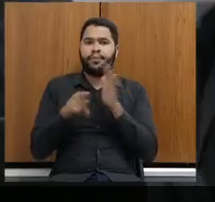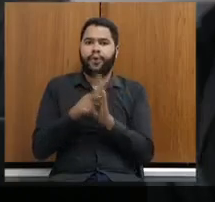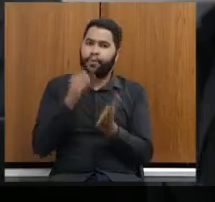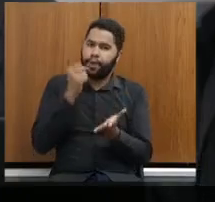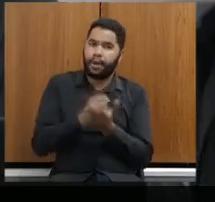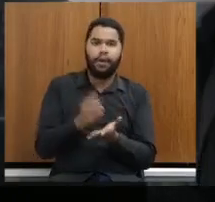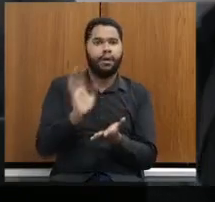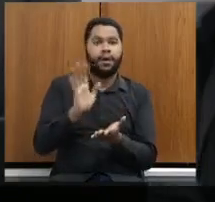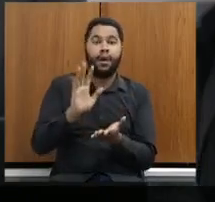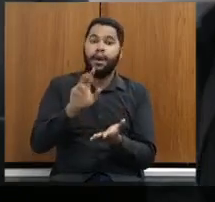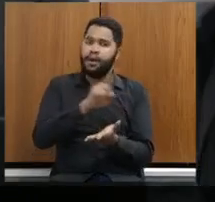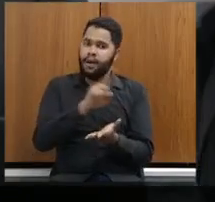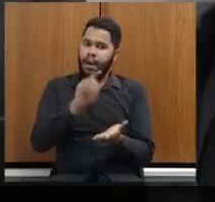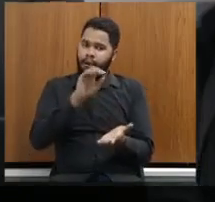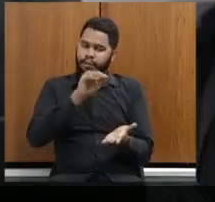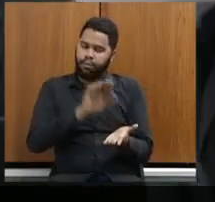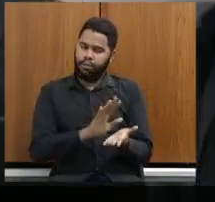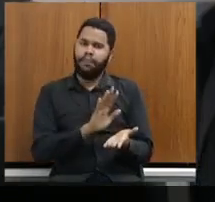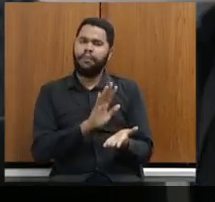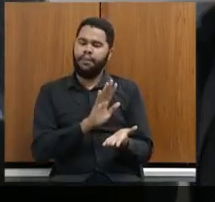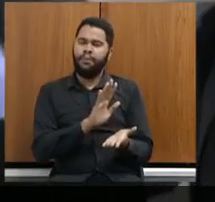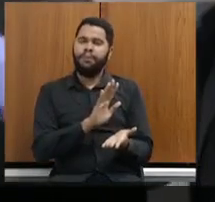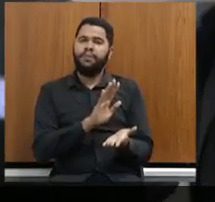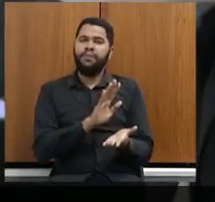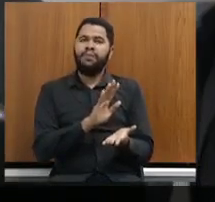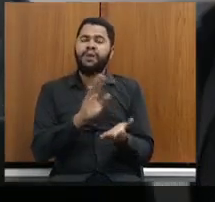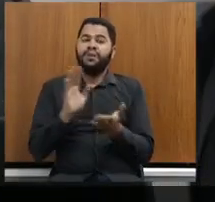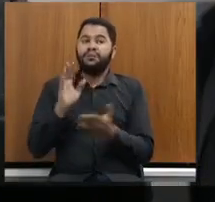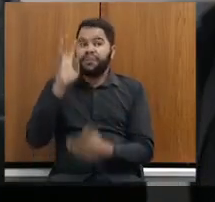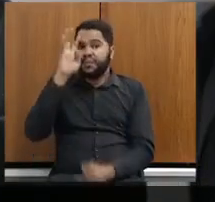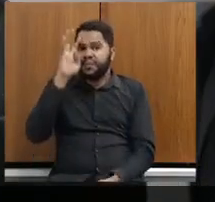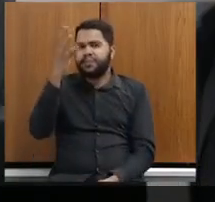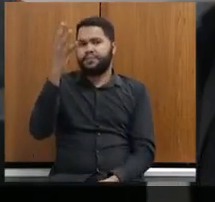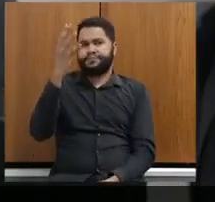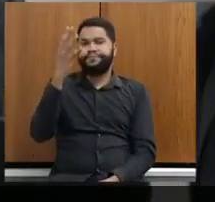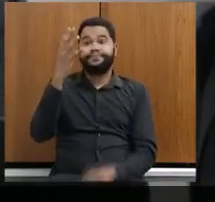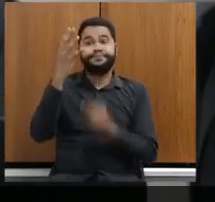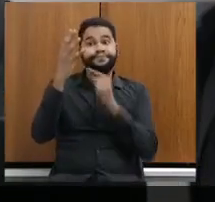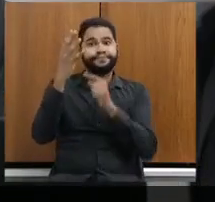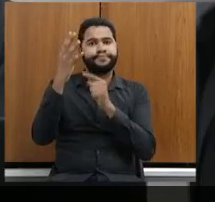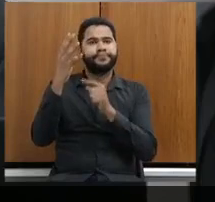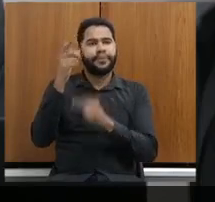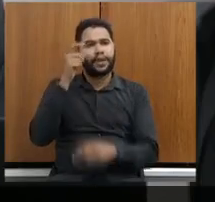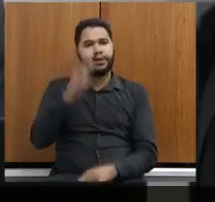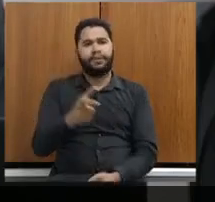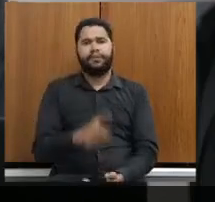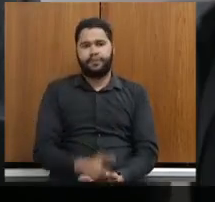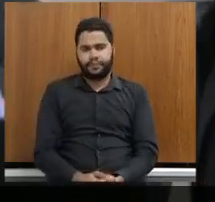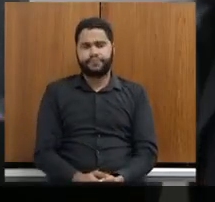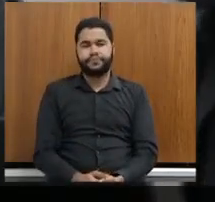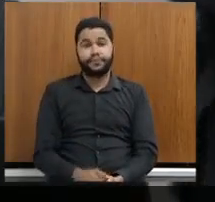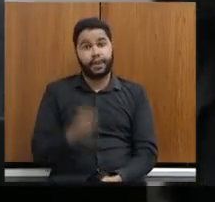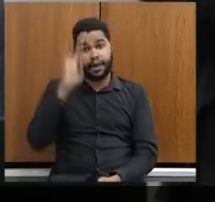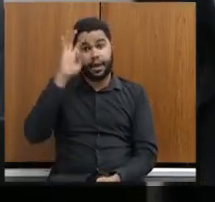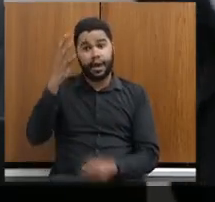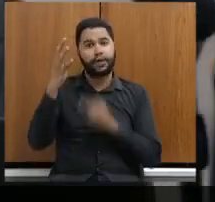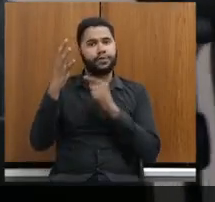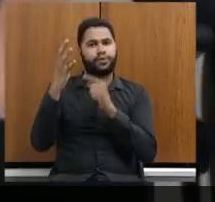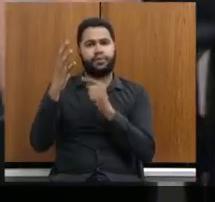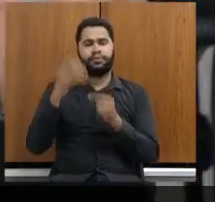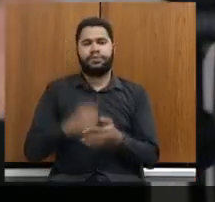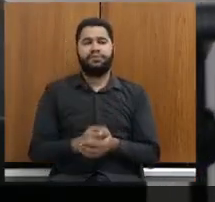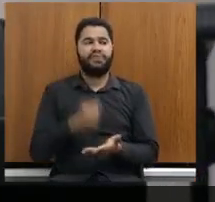o carinho não deixa o carinho do não ali vamos pegar aqui a solução que a solução que nos interessa Viu sabia é solução